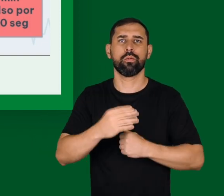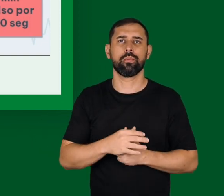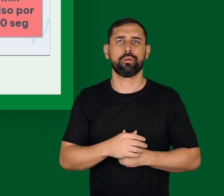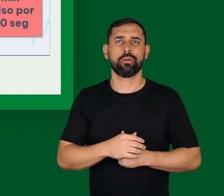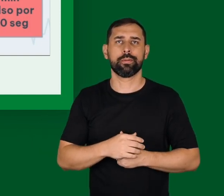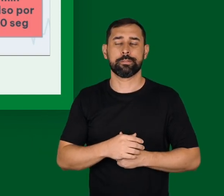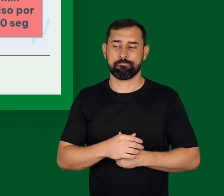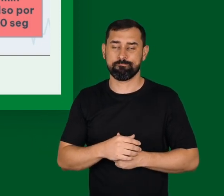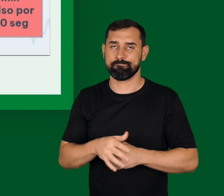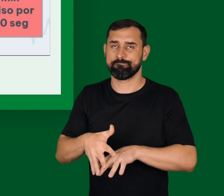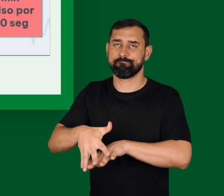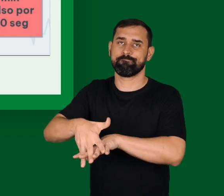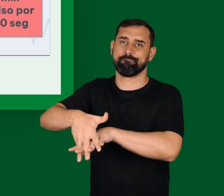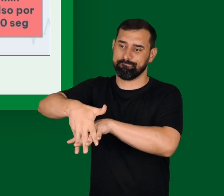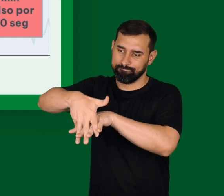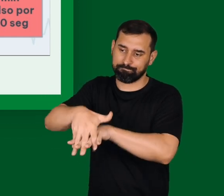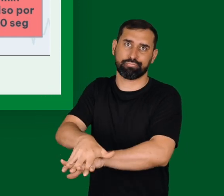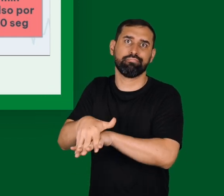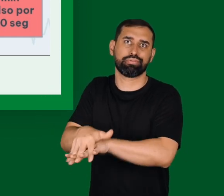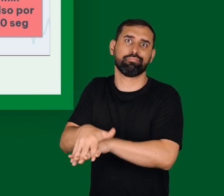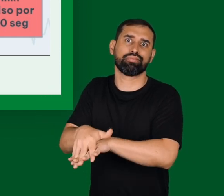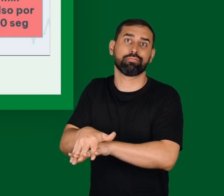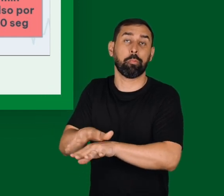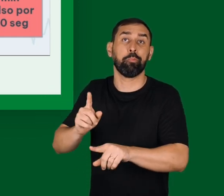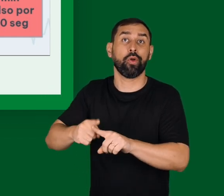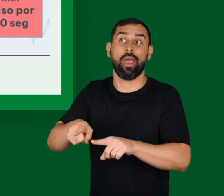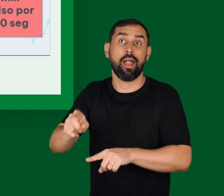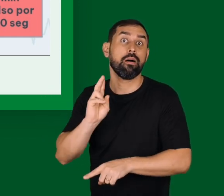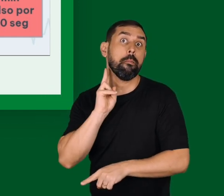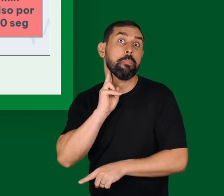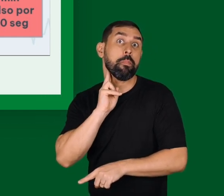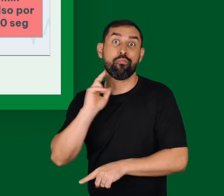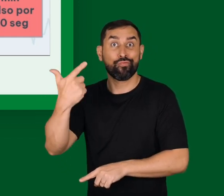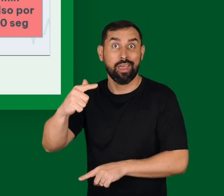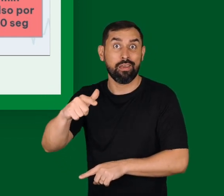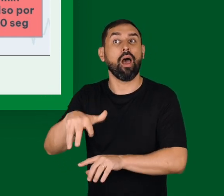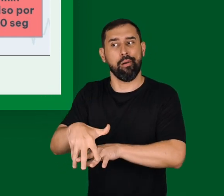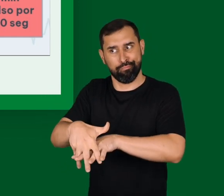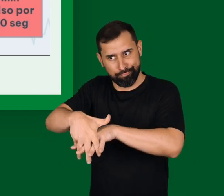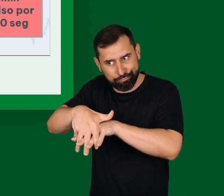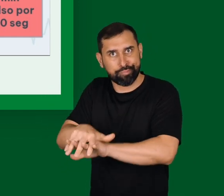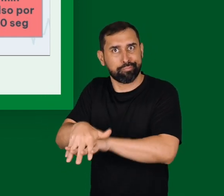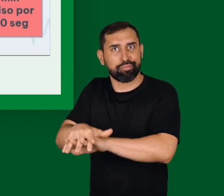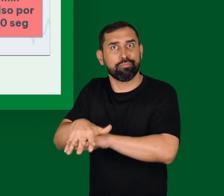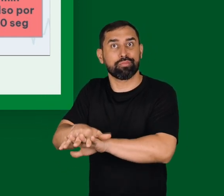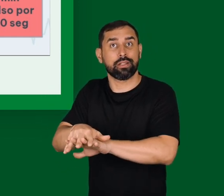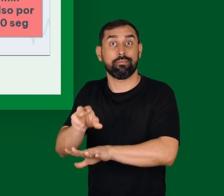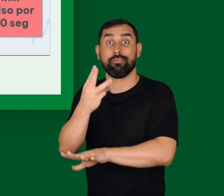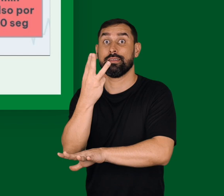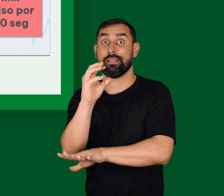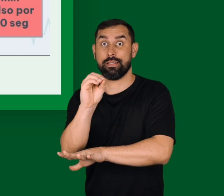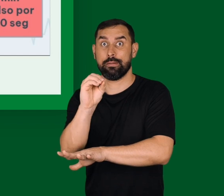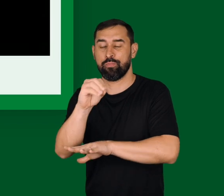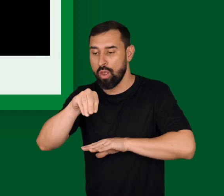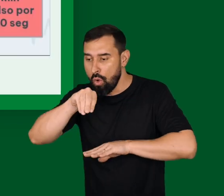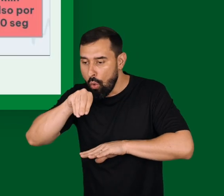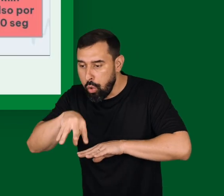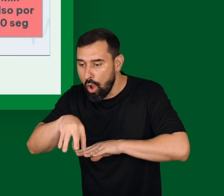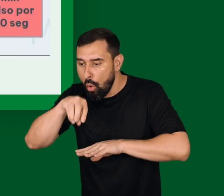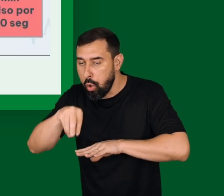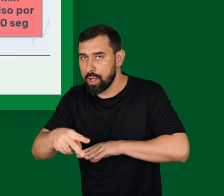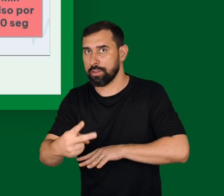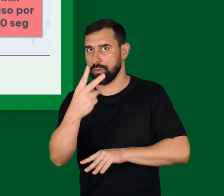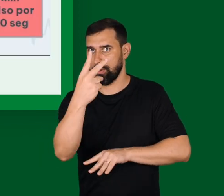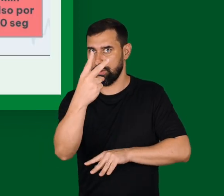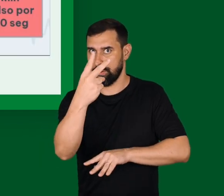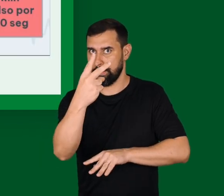de resgate. E a manobra inicial de resgate para aquela criança que está com ausência de pulso são as compressões. Então, a gente vai